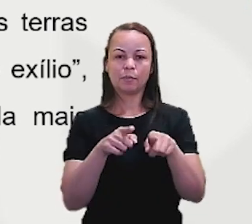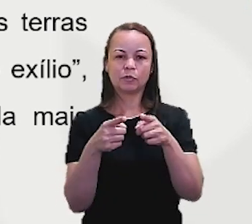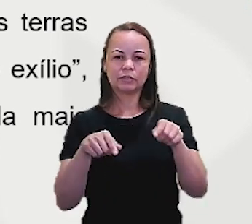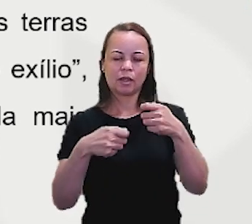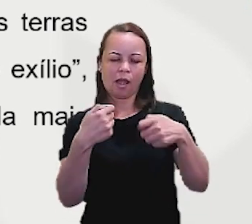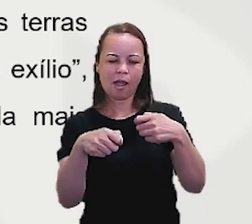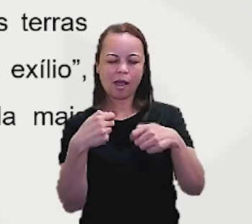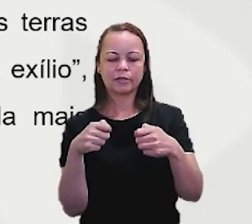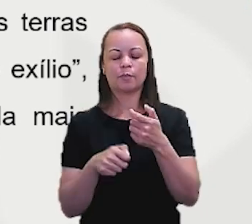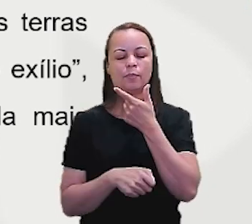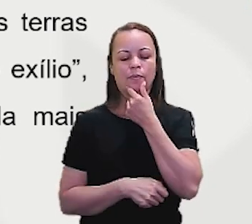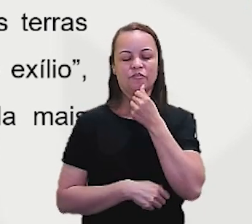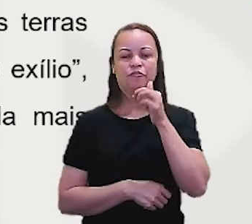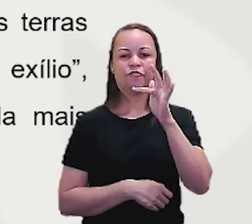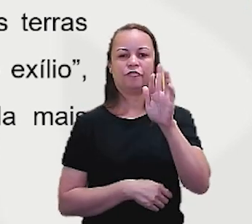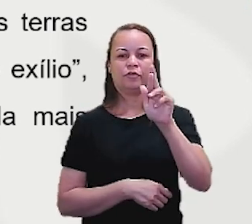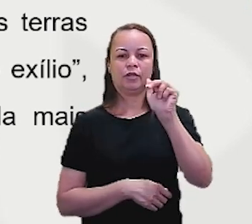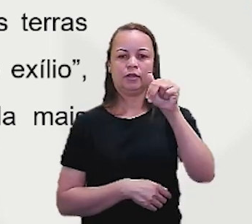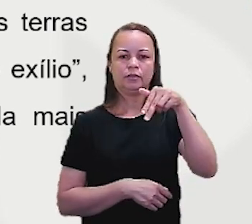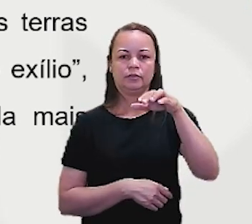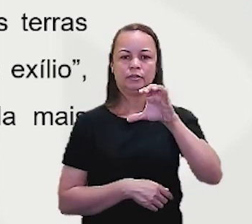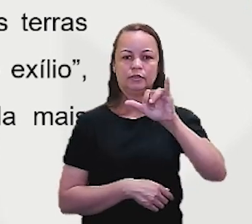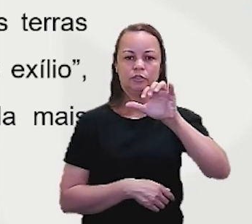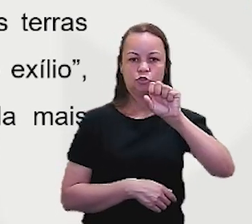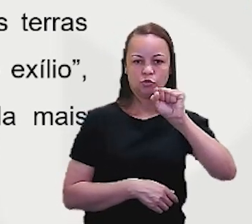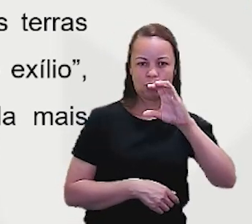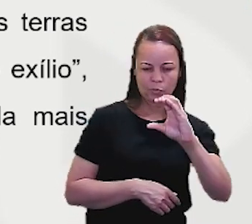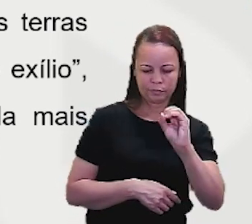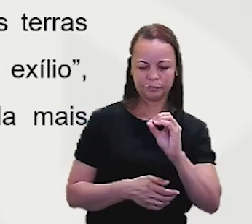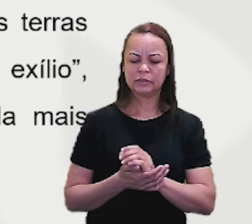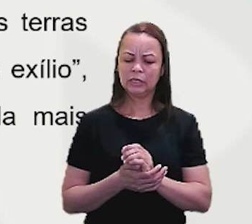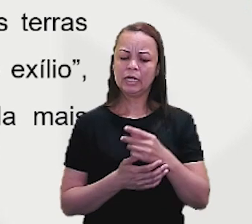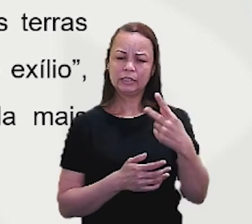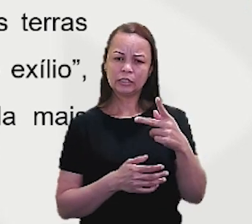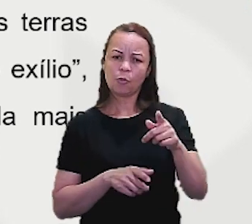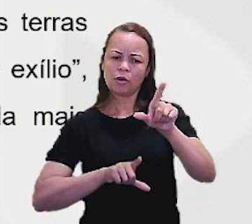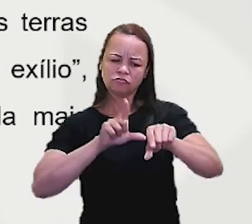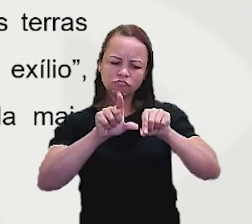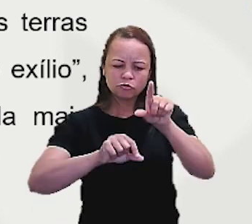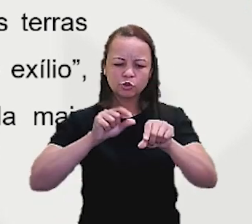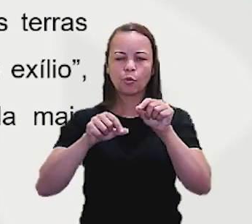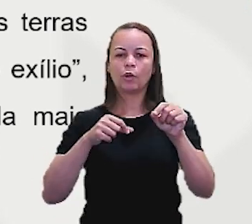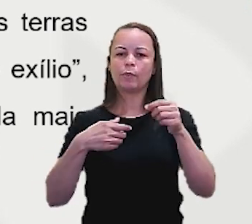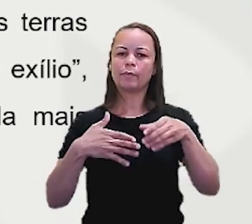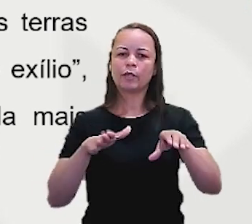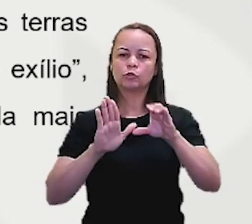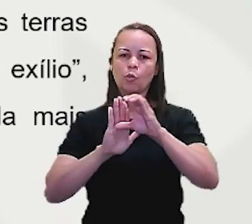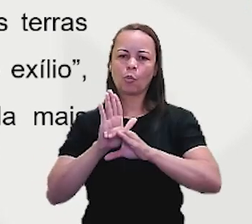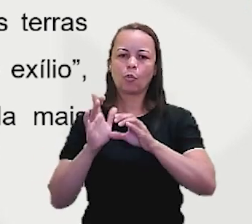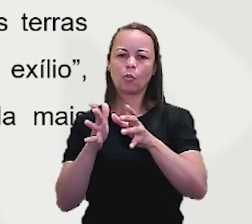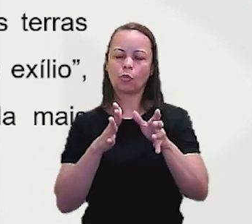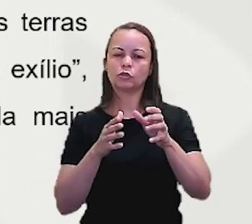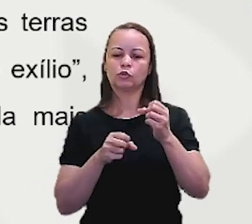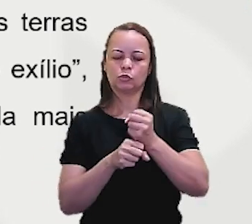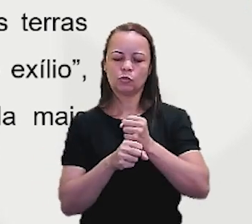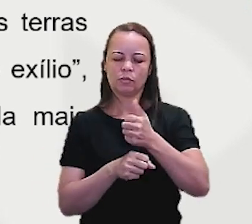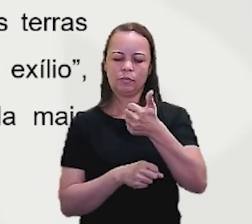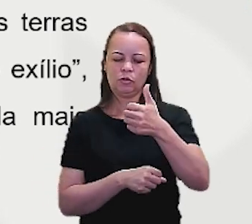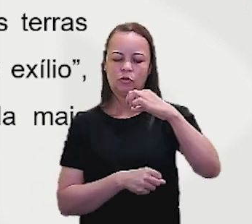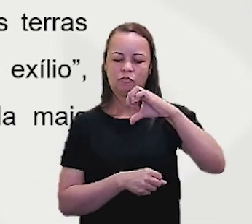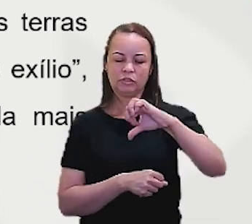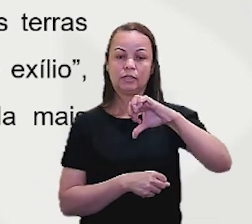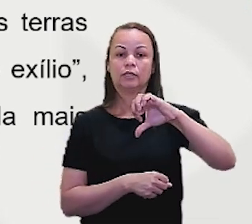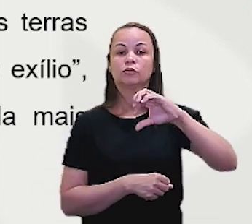da Silva. O hino foi escolhido por meio de um concurso ocorrido em 1909. A